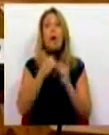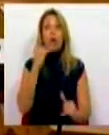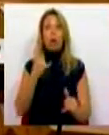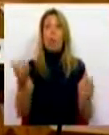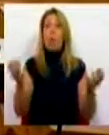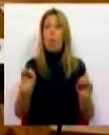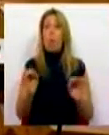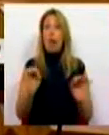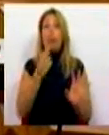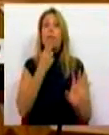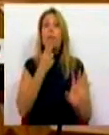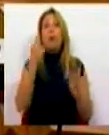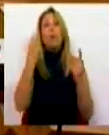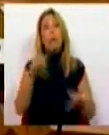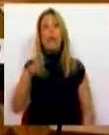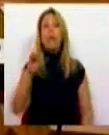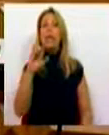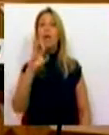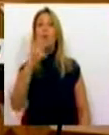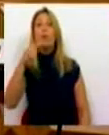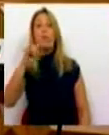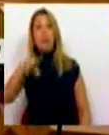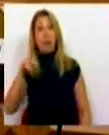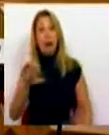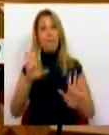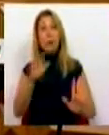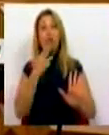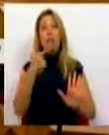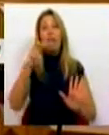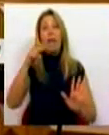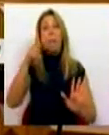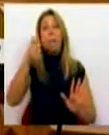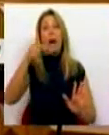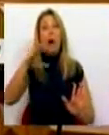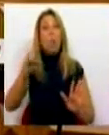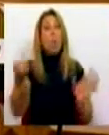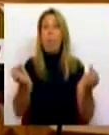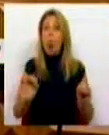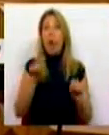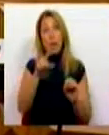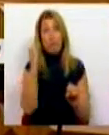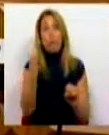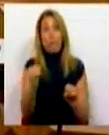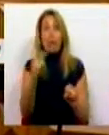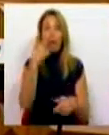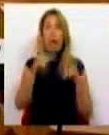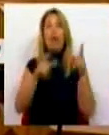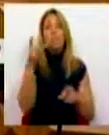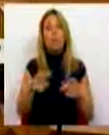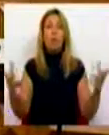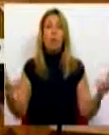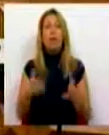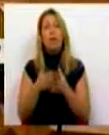as pessoas, efetivamente, é o tabaco. E, portanto, neste sentido, e é uma redução de impostos, portanto, é um novo repto que eu